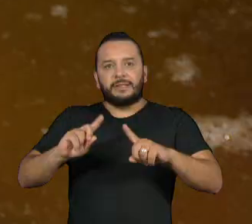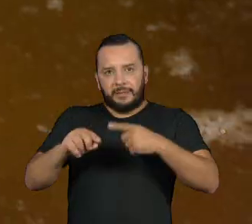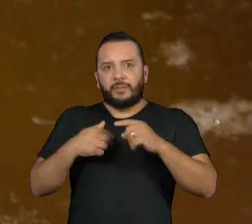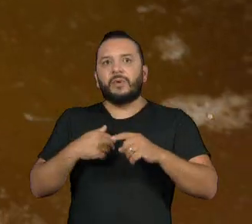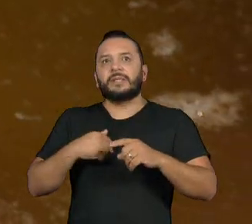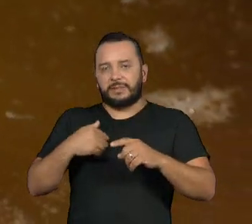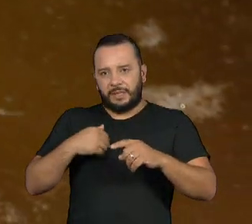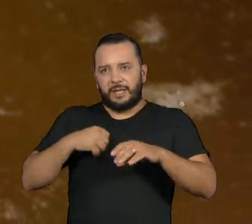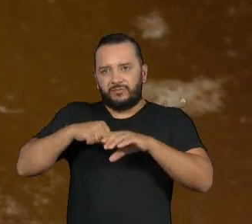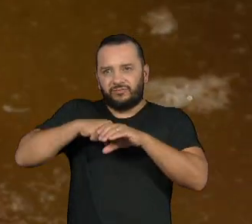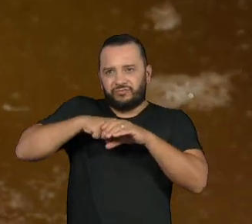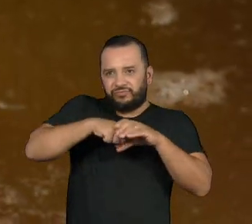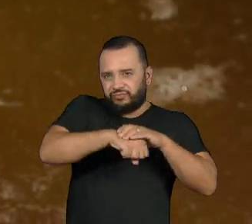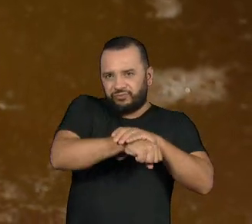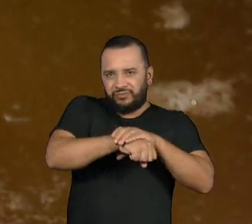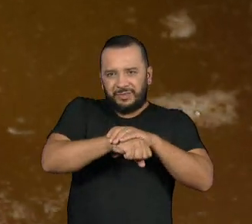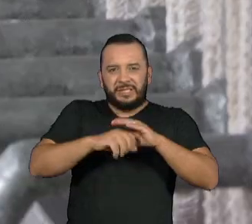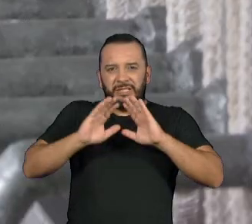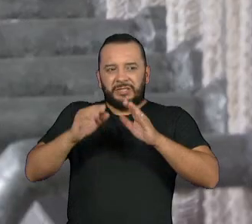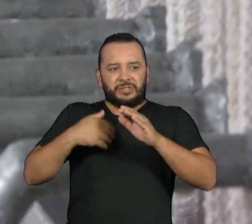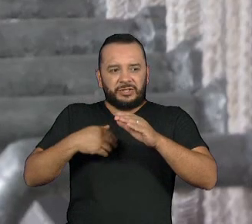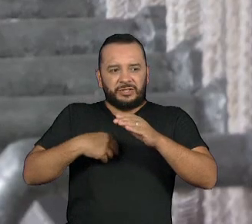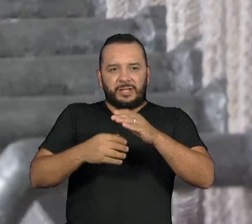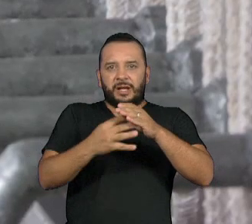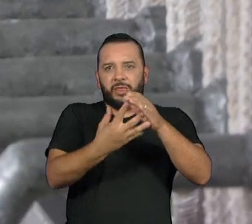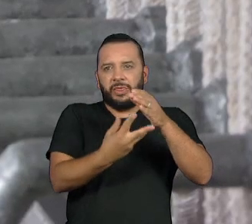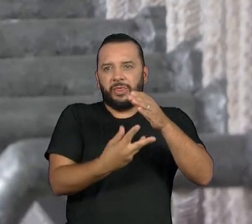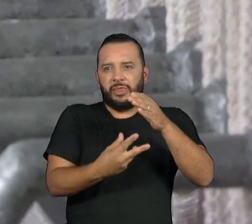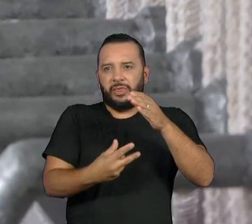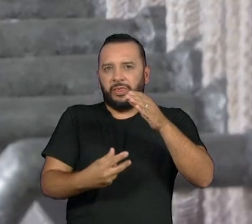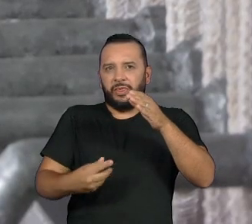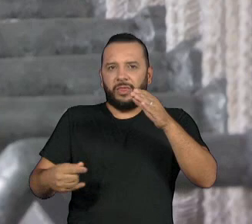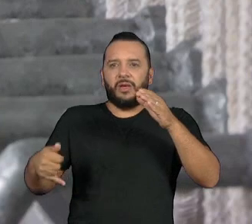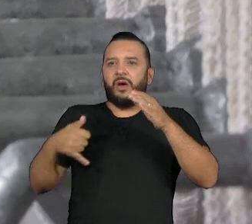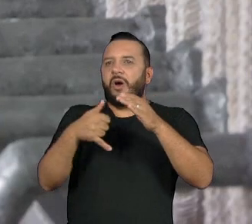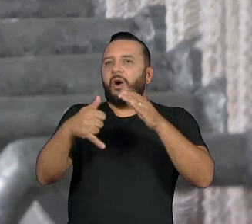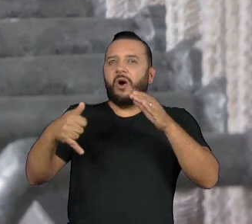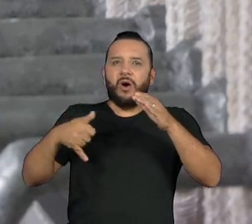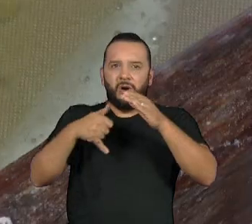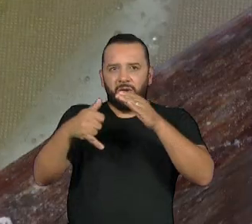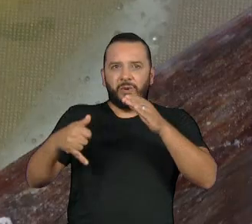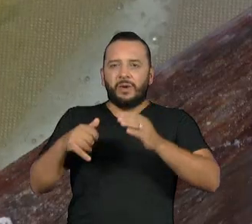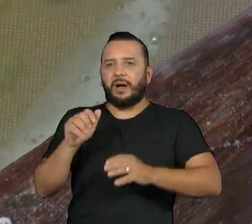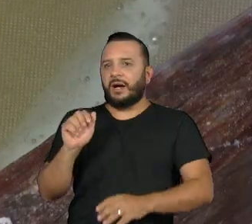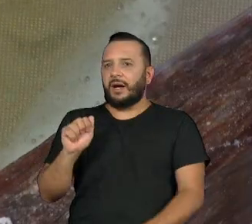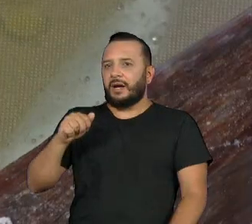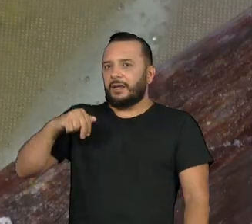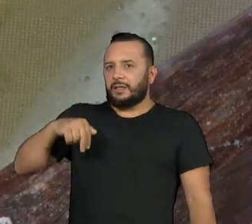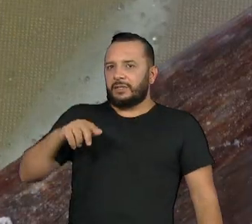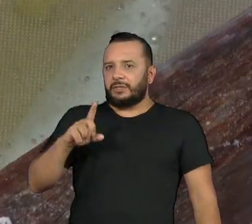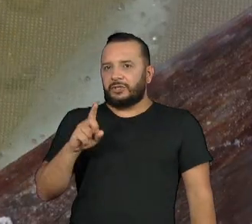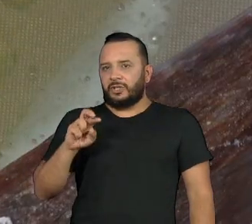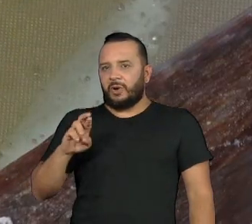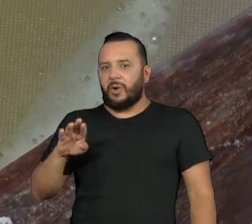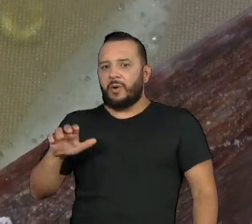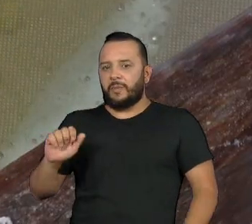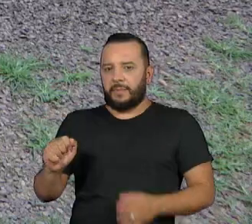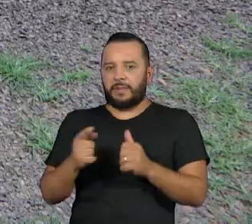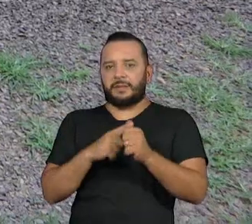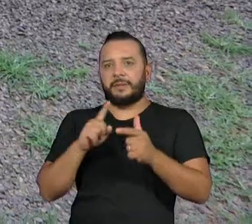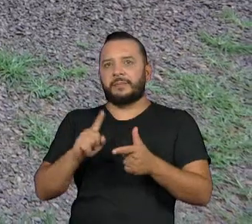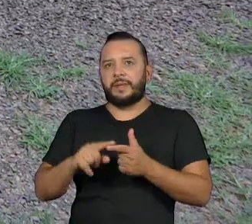prensadas e filtradas. Escorrem daqui os óleos vegetais da andiroba e a manteiga de murumuru,